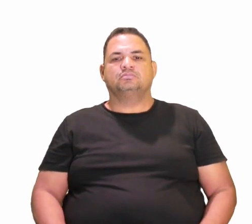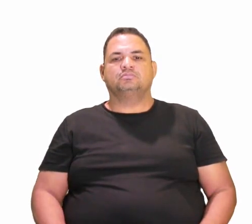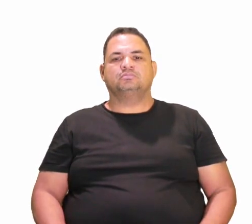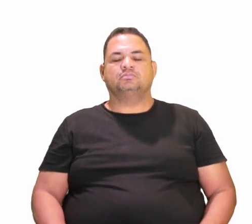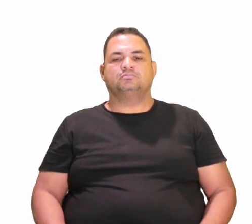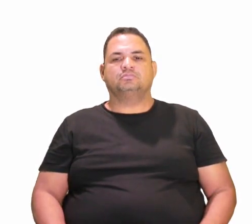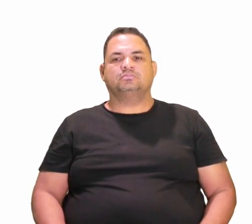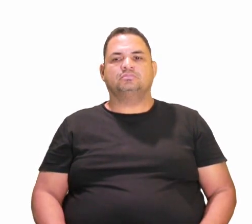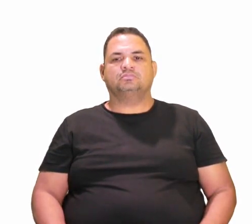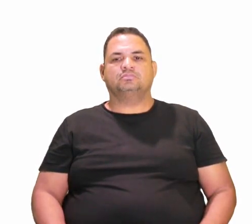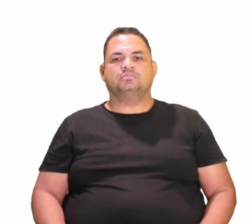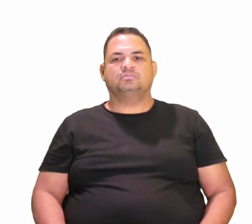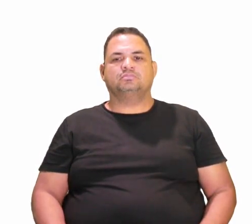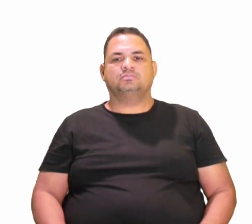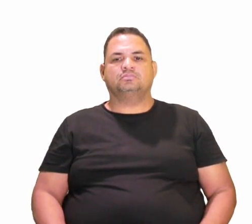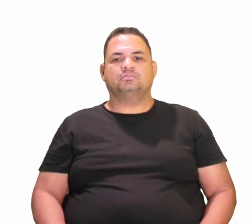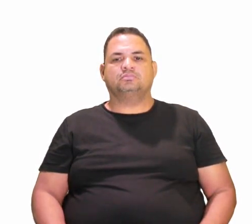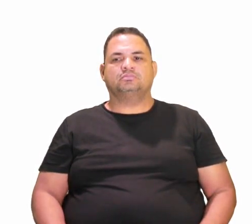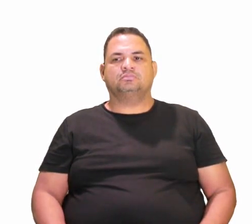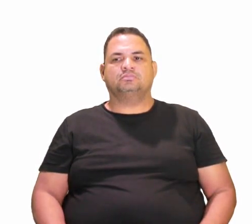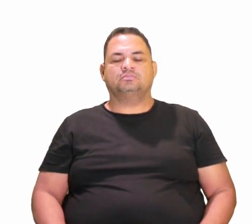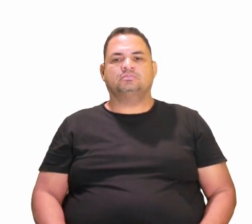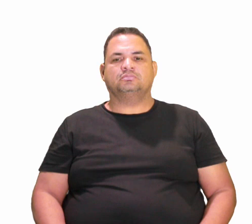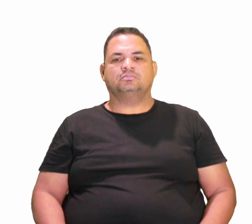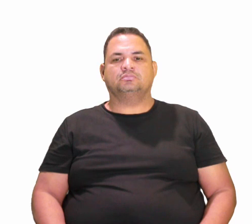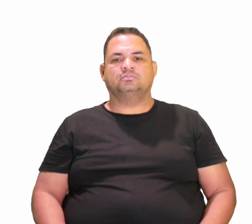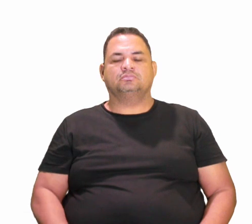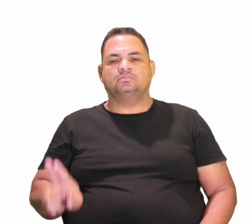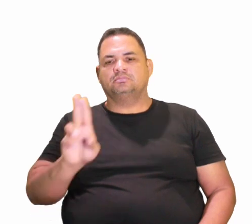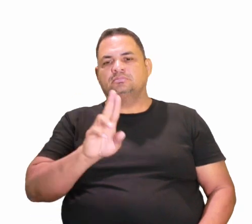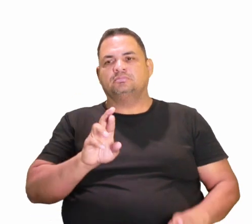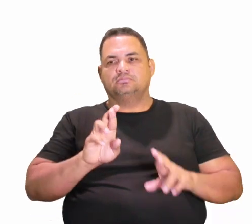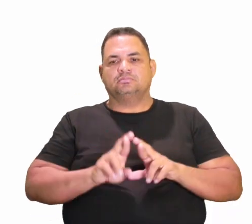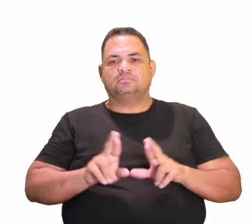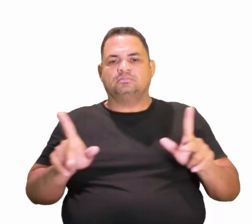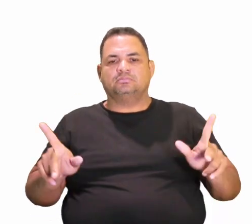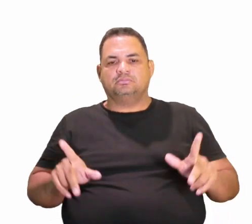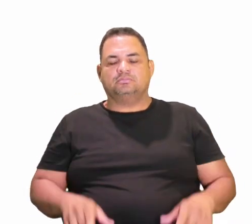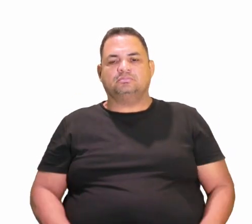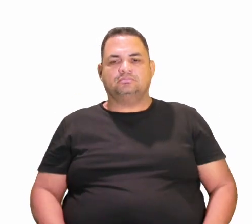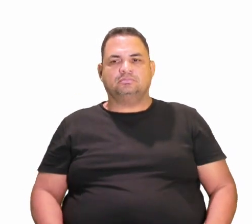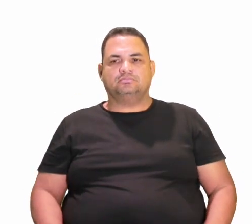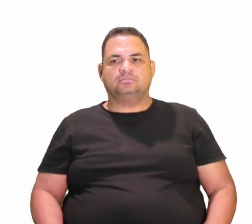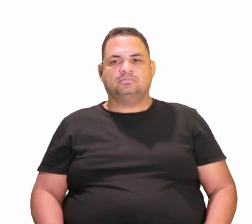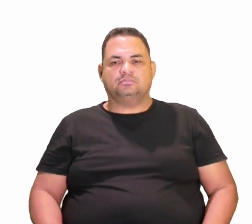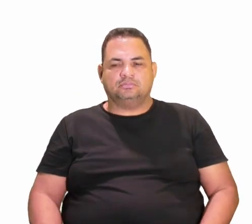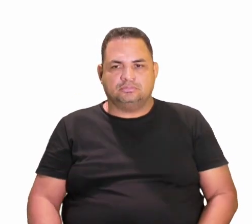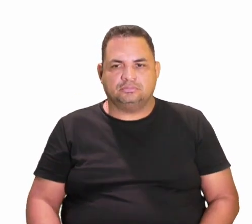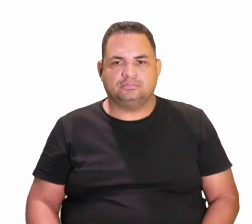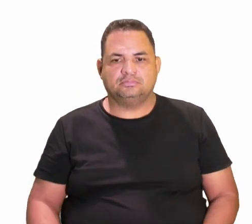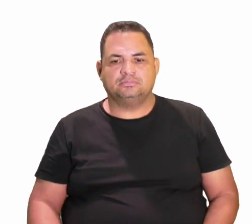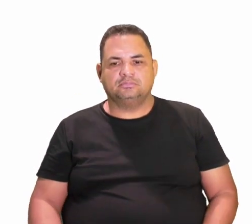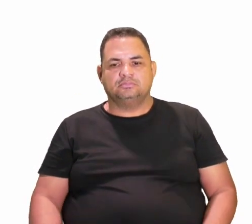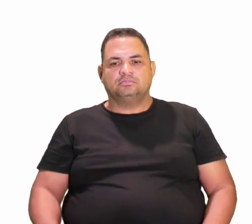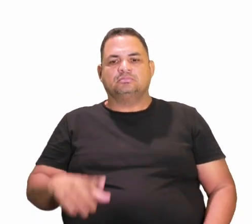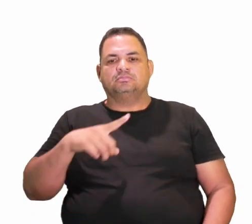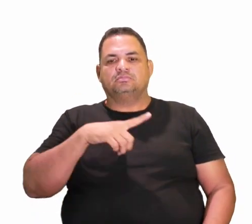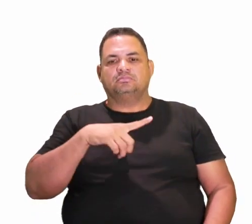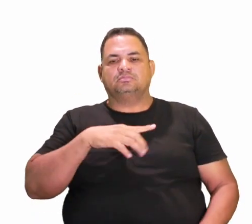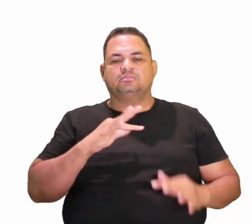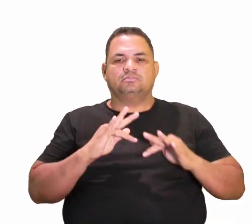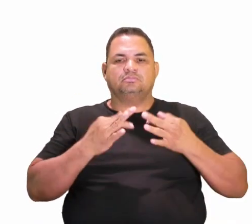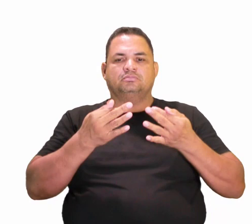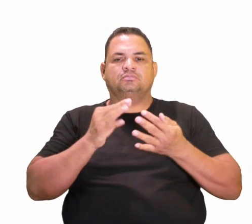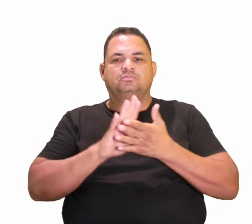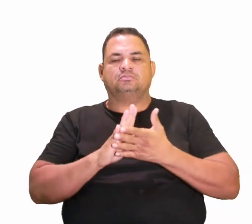realmente, no caso, né? Elas são usadas de forma diferente e são bem parecidas, né? Afinal de contas, terminam com N,